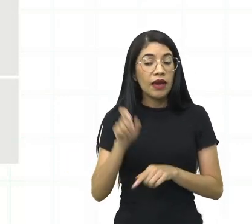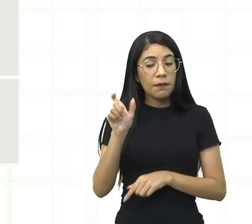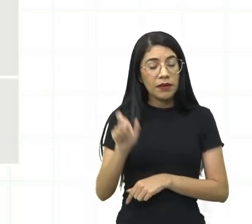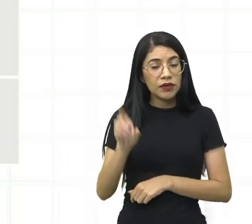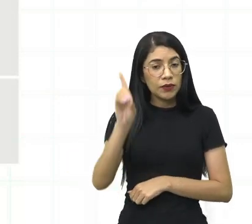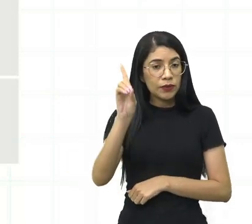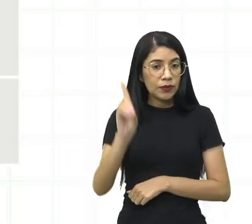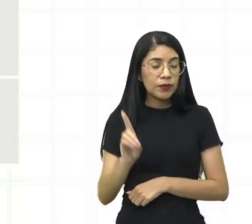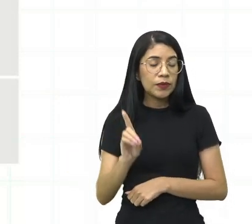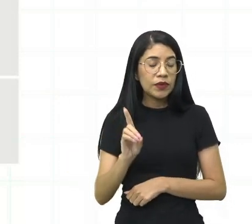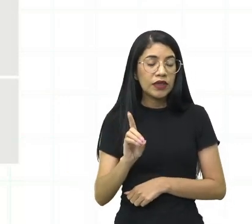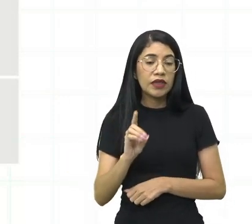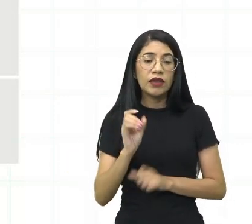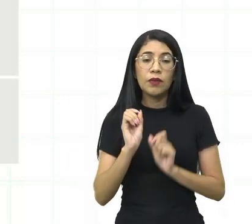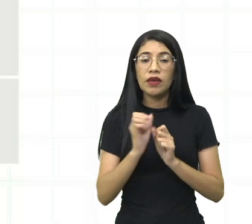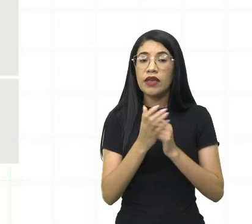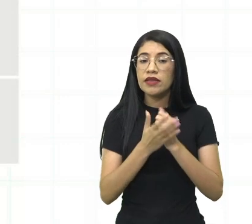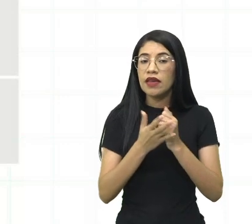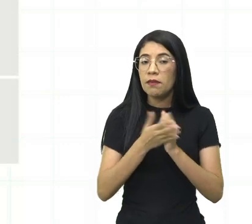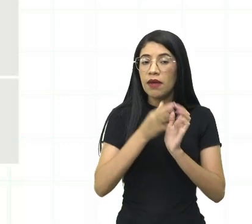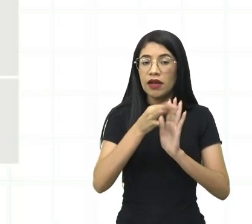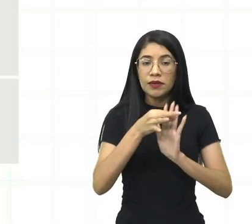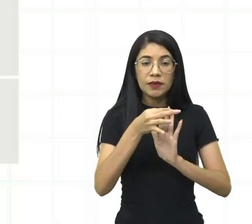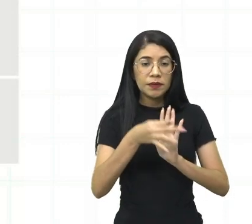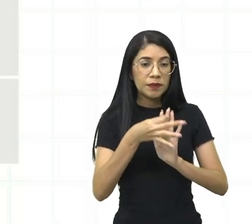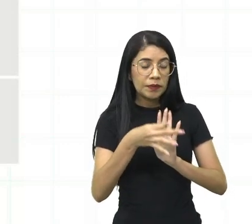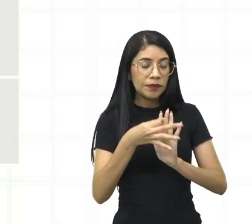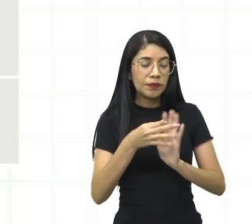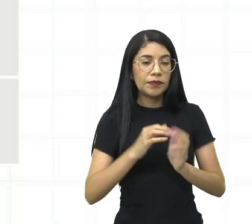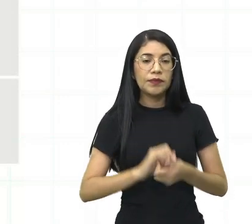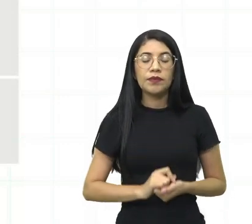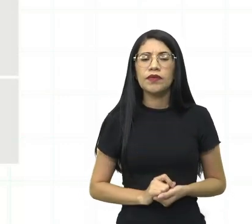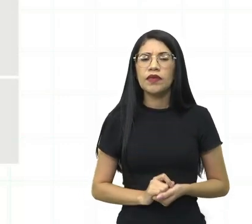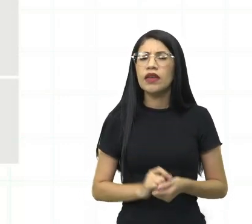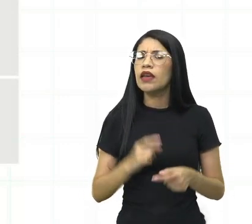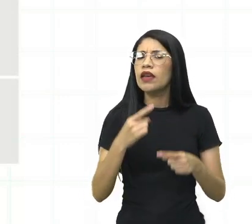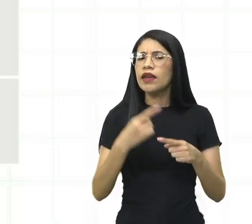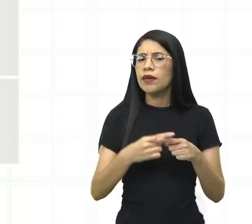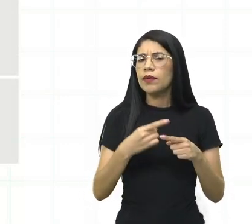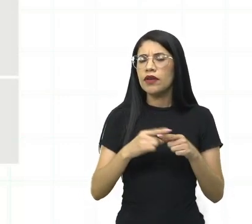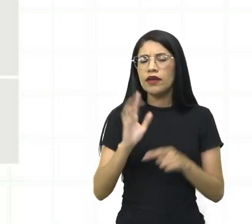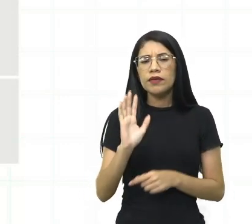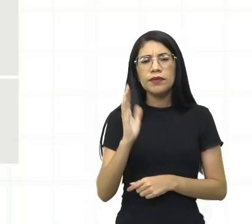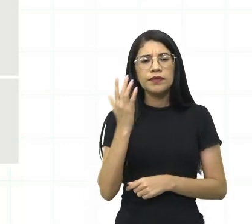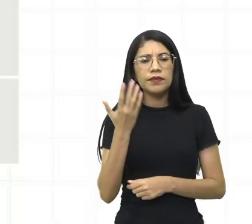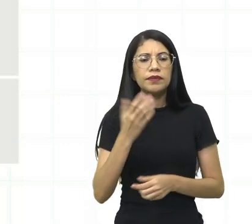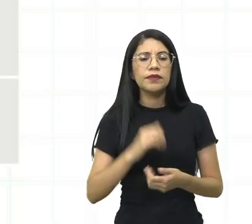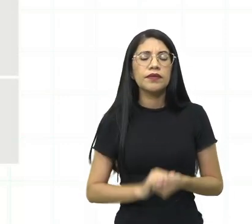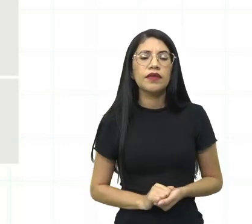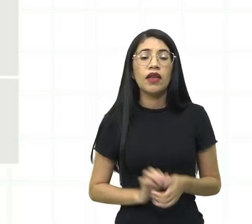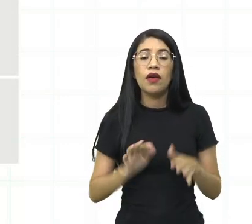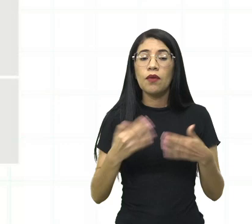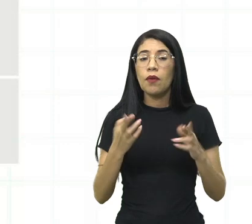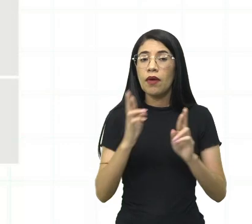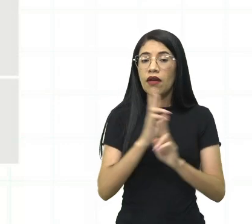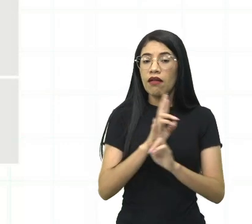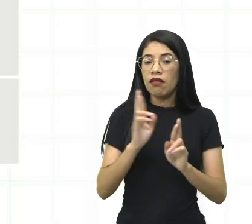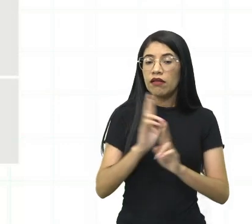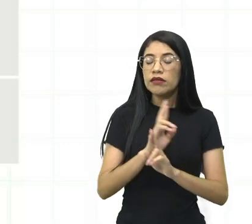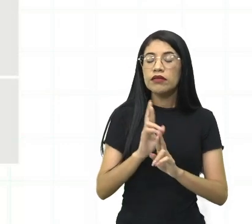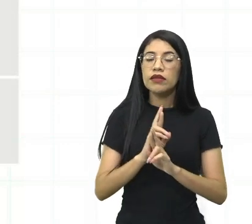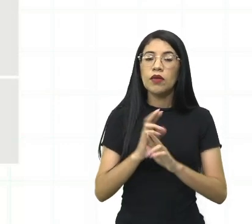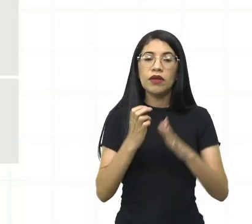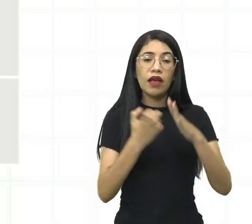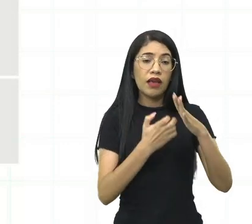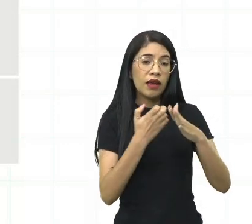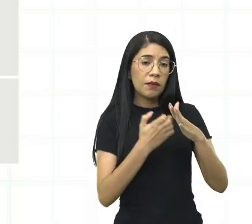Então, isso aí é a sustentação dos argumentos dele. E aí a justificativa, porque a relação entre a